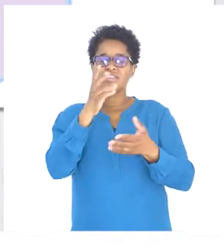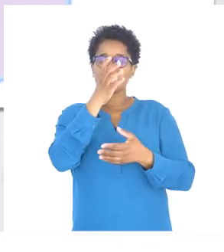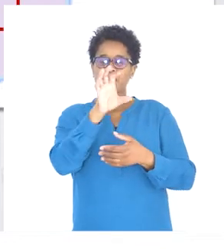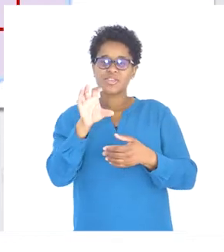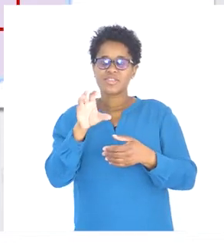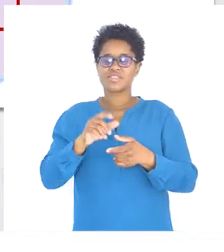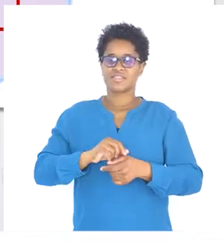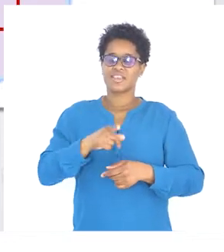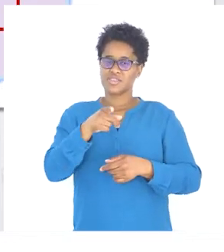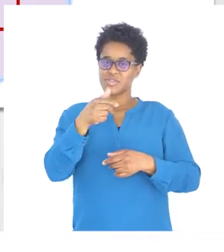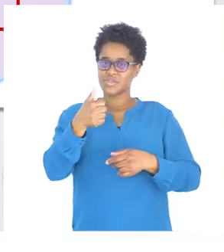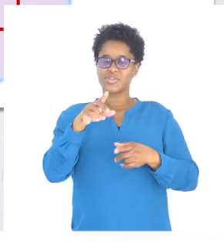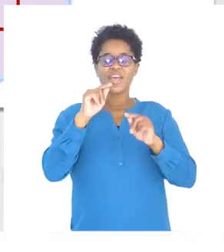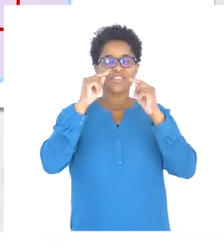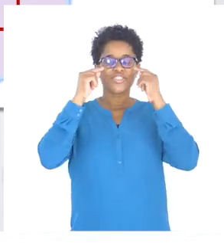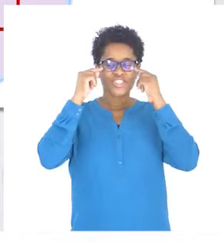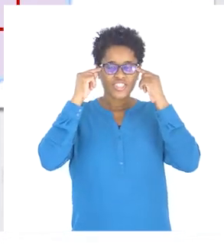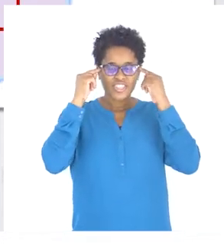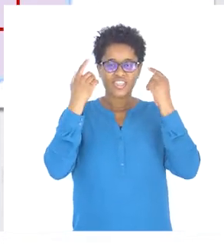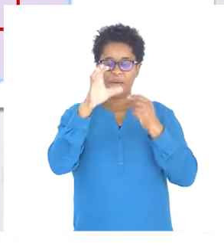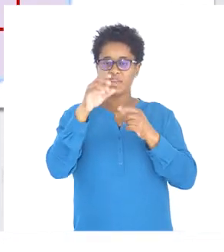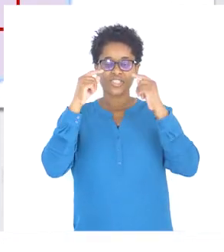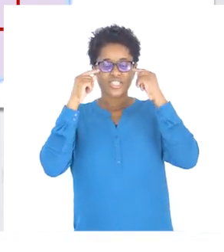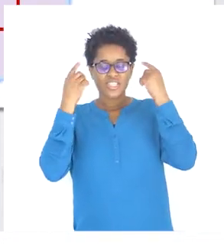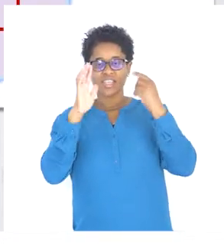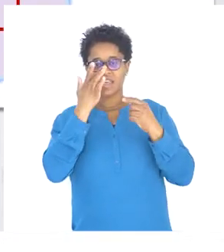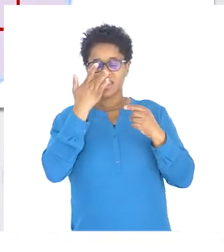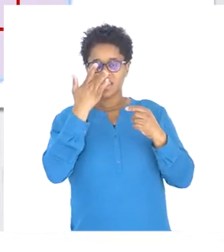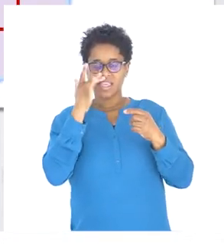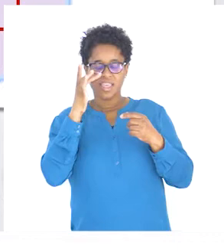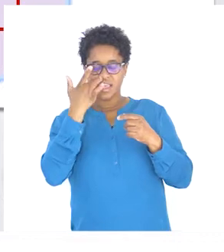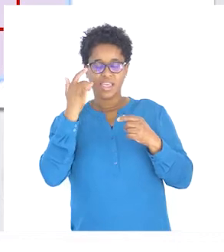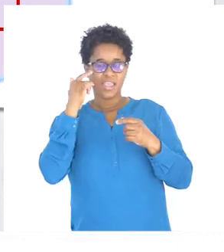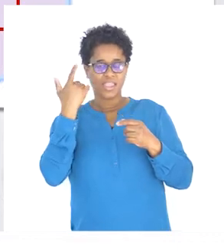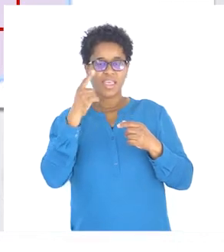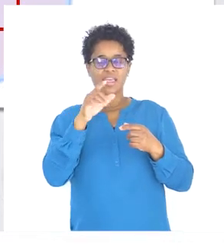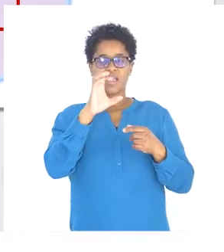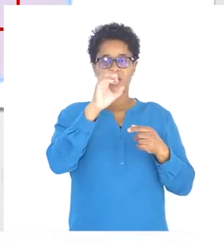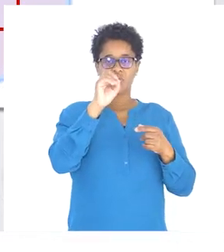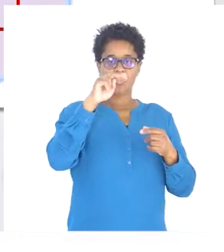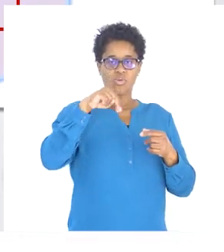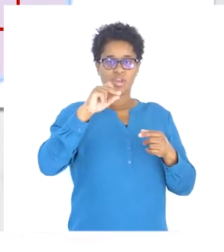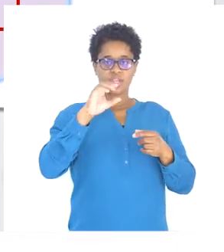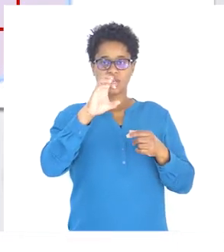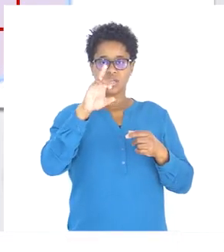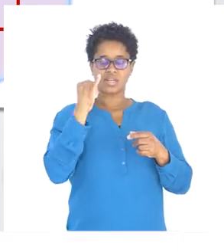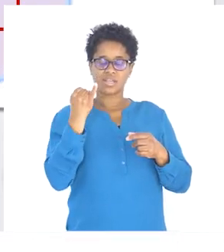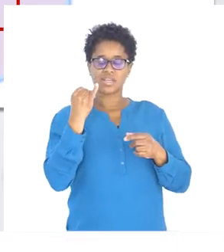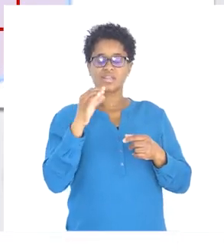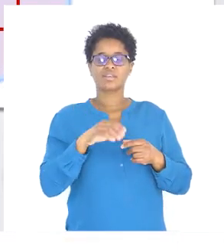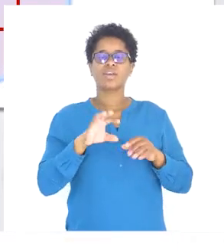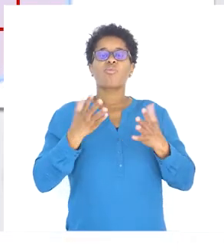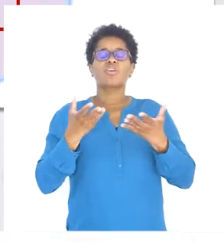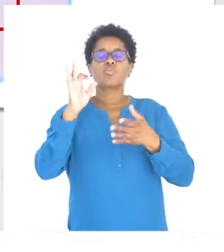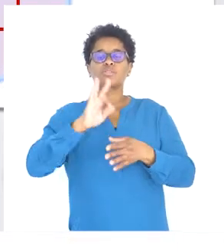Isso mesmo, a China e Guiné. Estou a referir a Guiné-Conakry. Com quantos